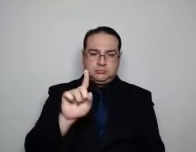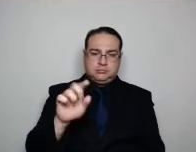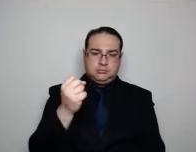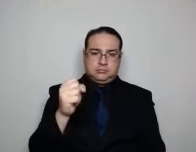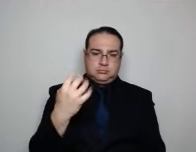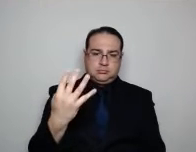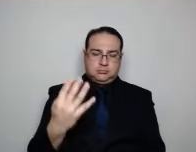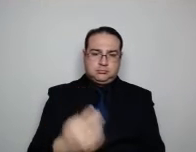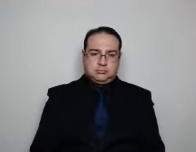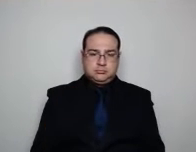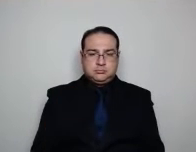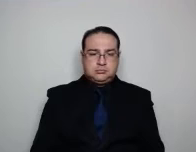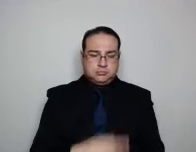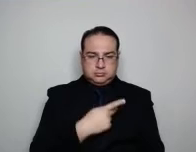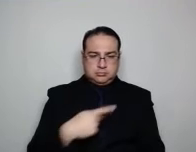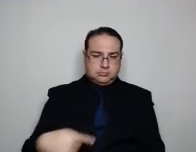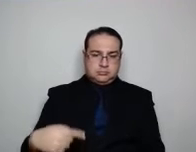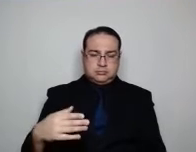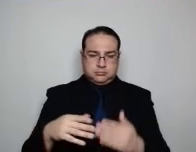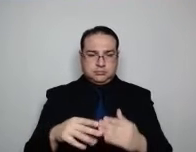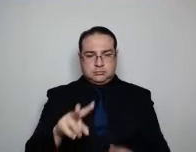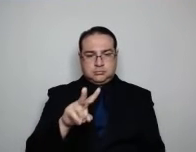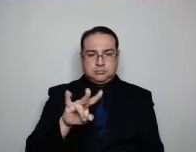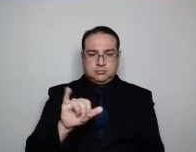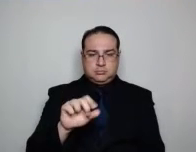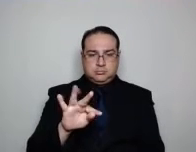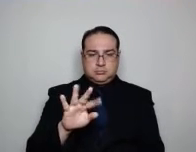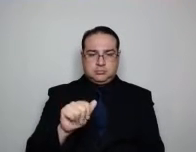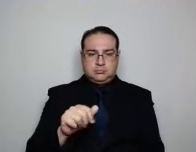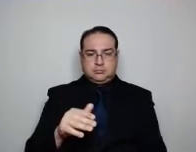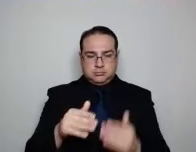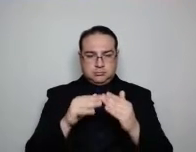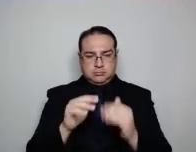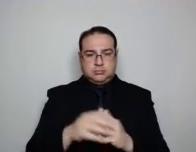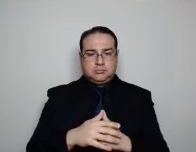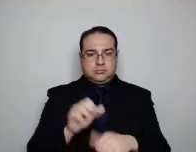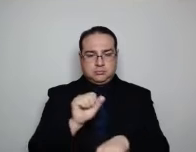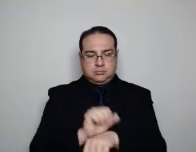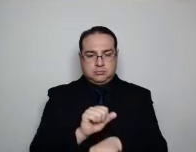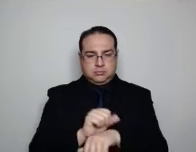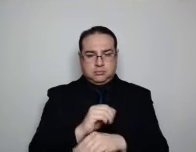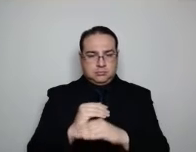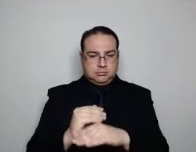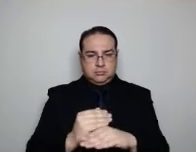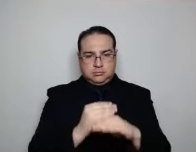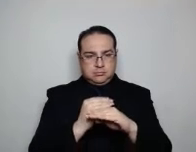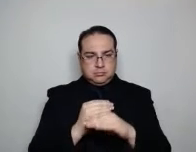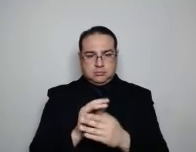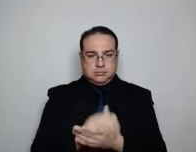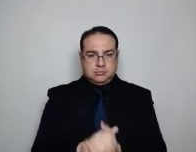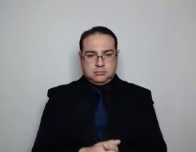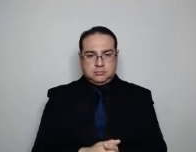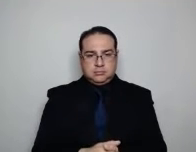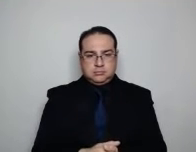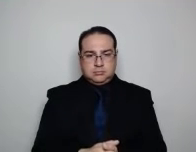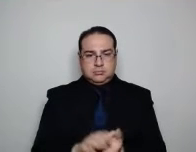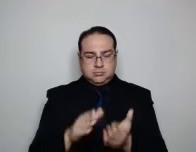Senhor presidente, eu vou pedir vista desse processo. Pronto, por enquanto é uma unanimidade, mas quando tirou o